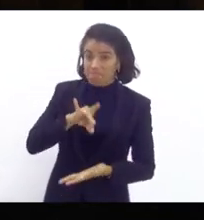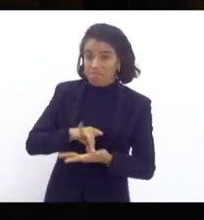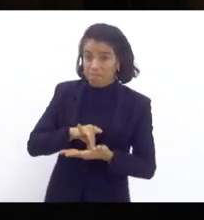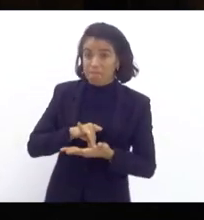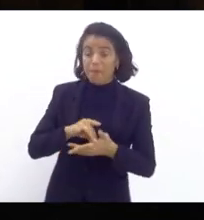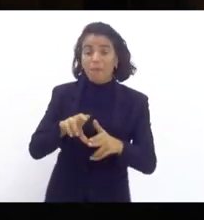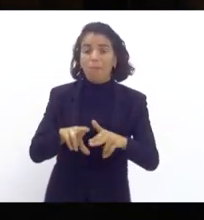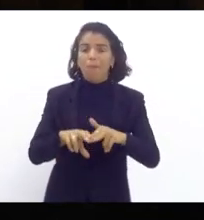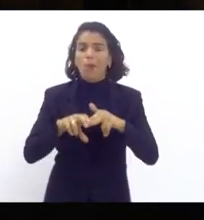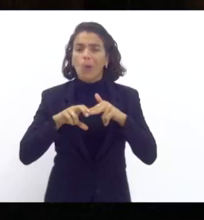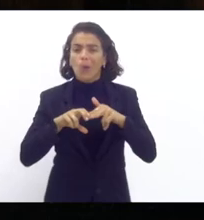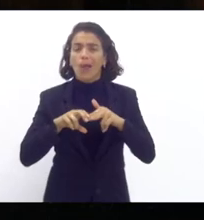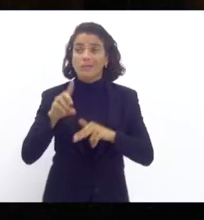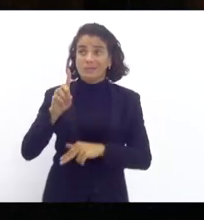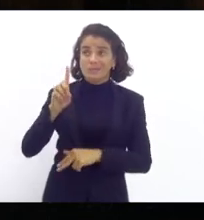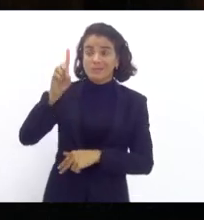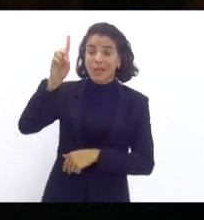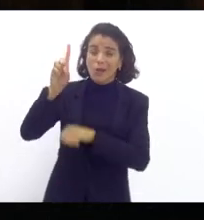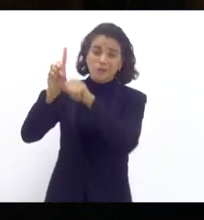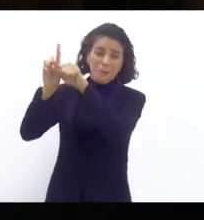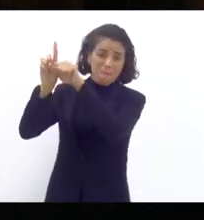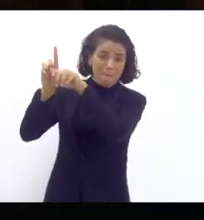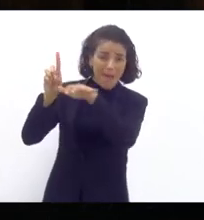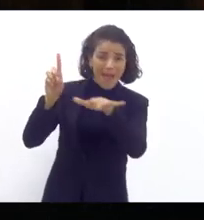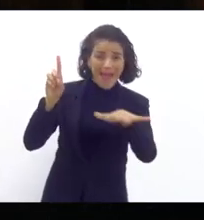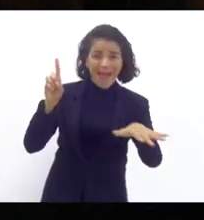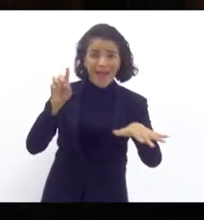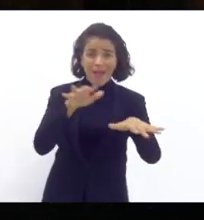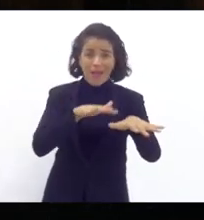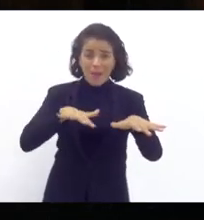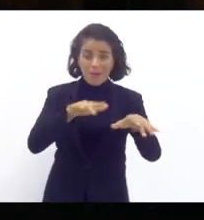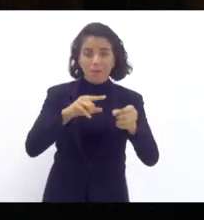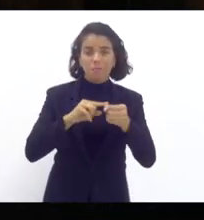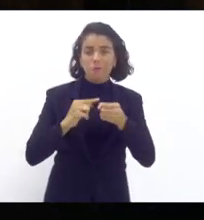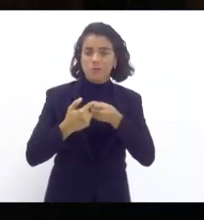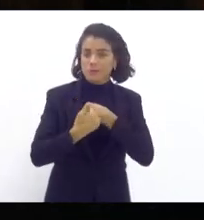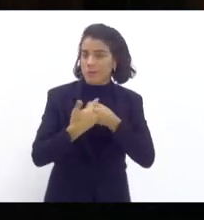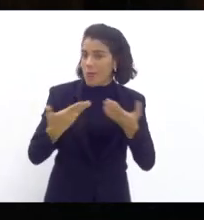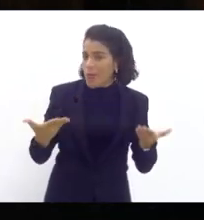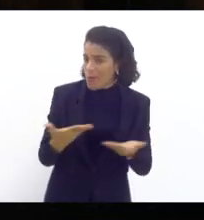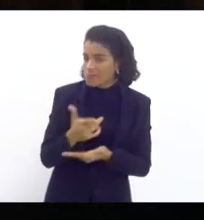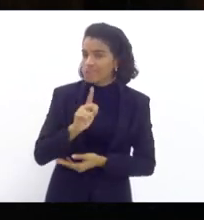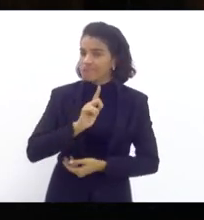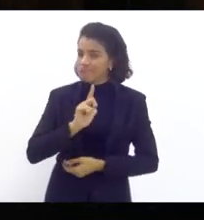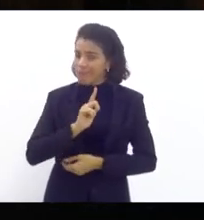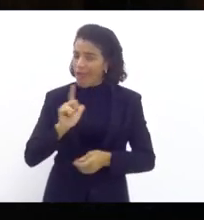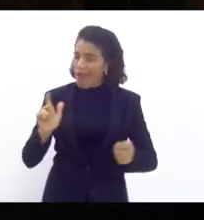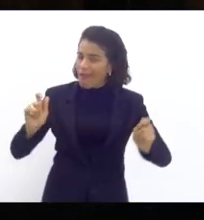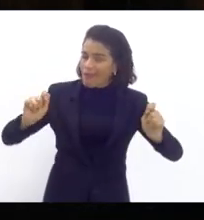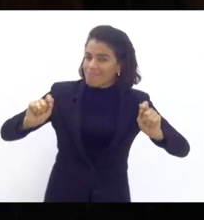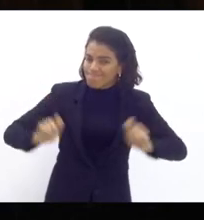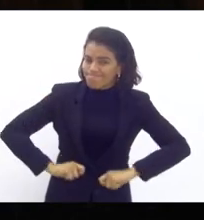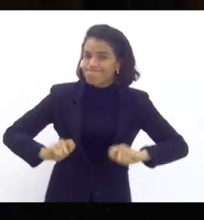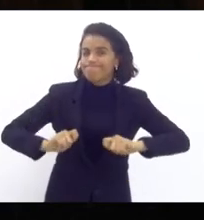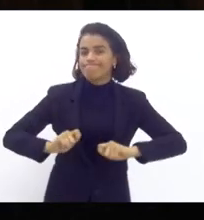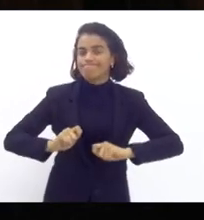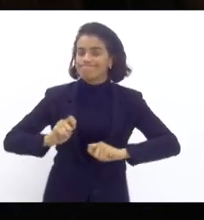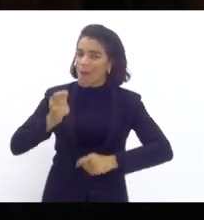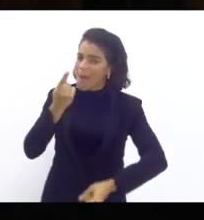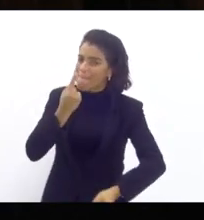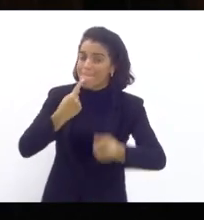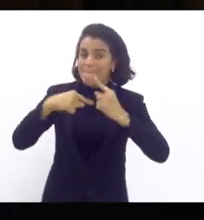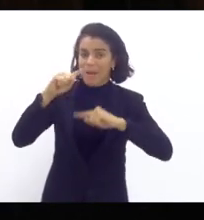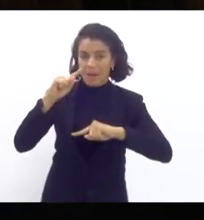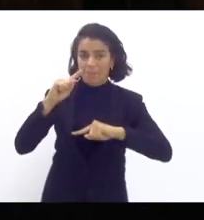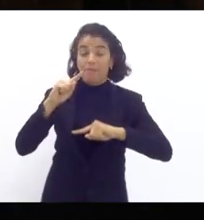por conta de Deus ter sido tão generoso com aquele município, hoje o município ainda pode ter a oportunidade de se